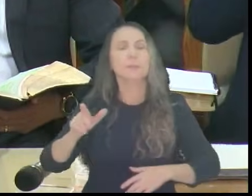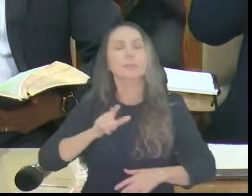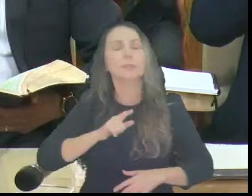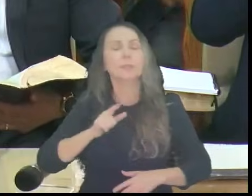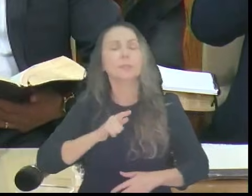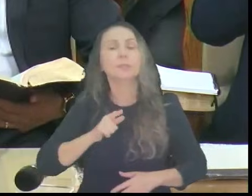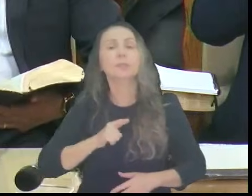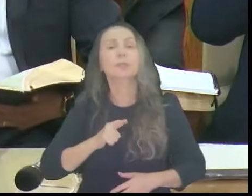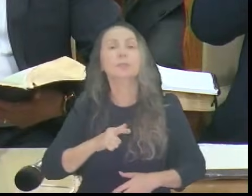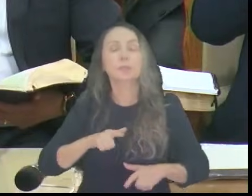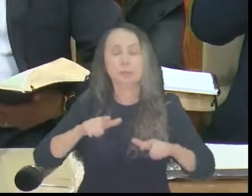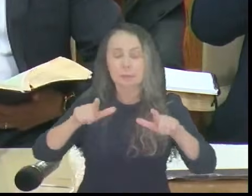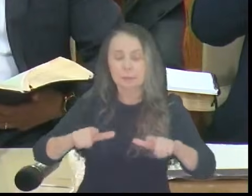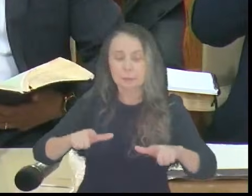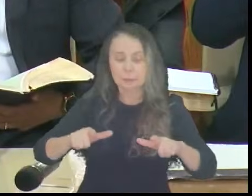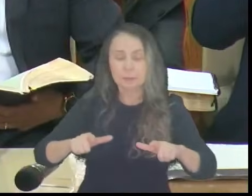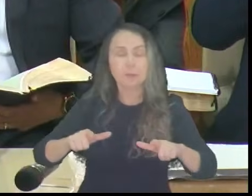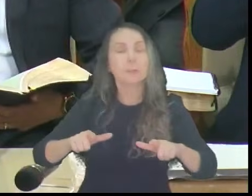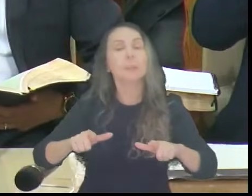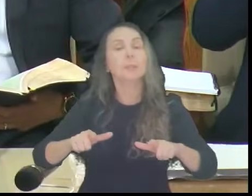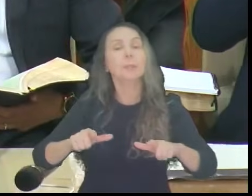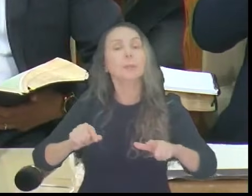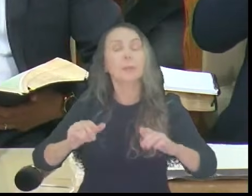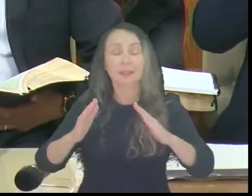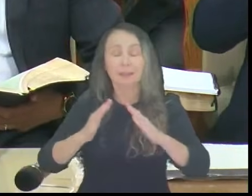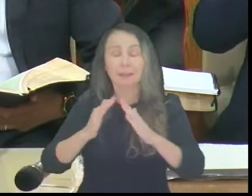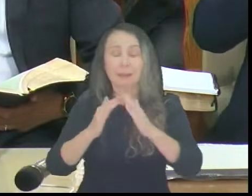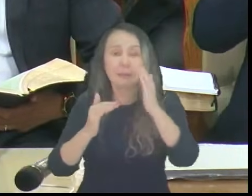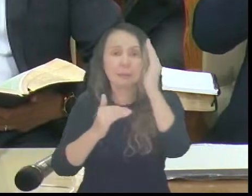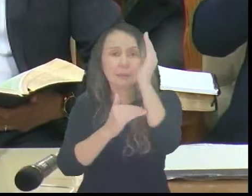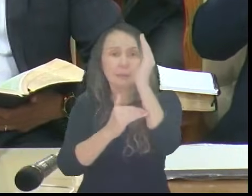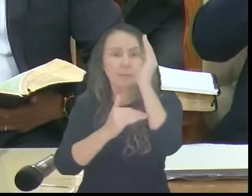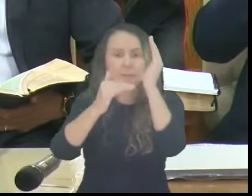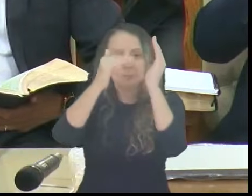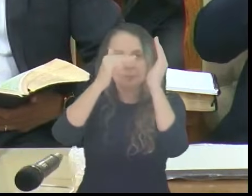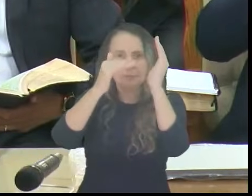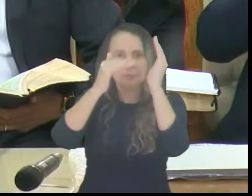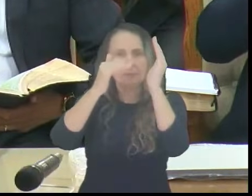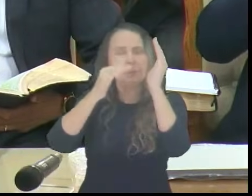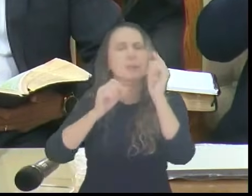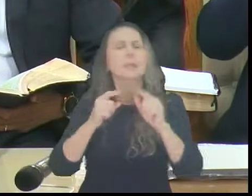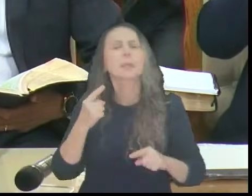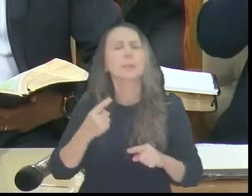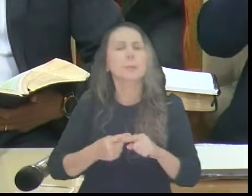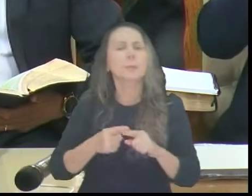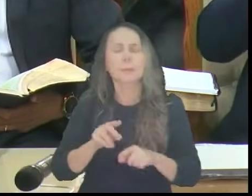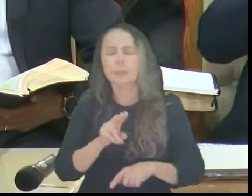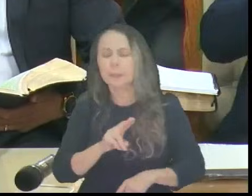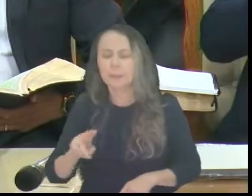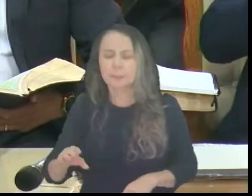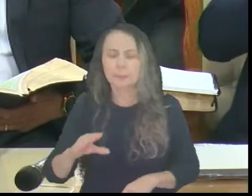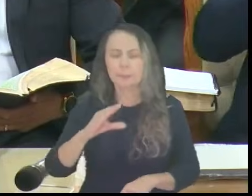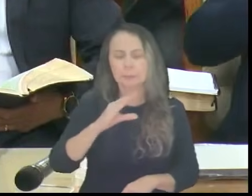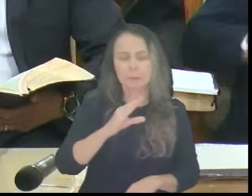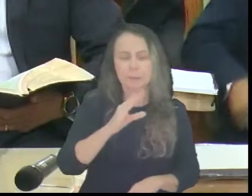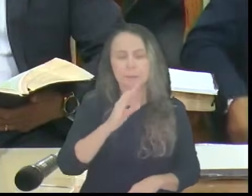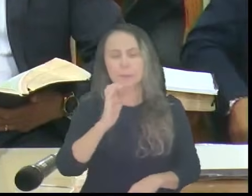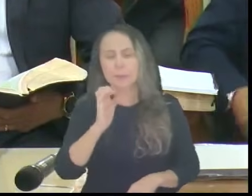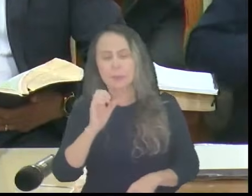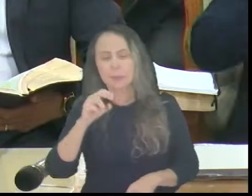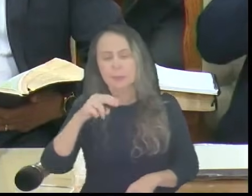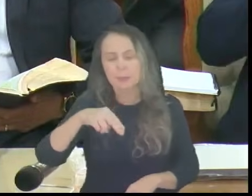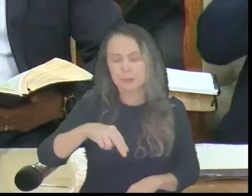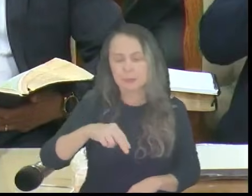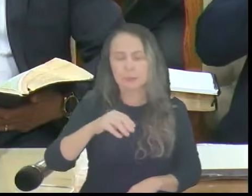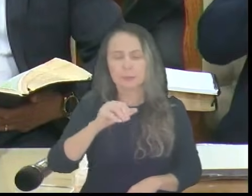é um cenáculo? É um primeiro andar. Por que se chama cenáculo? Cenáculo